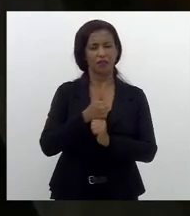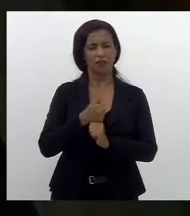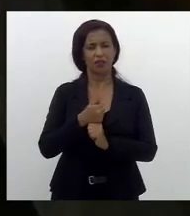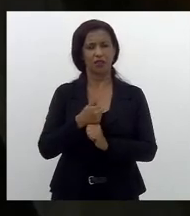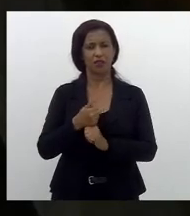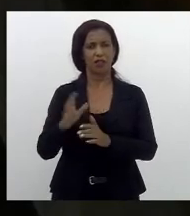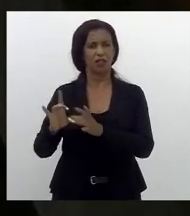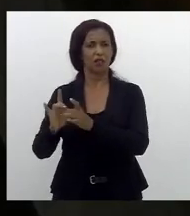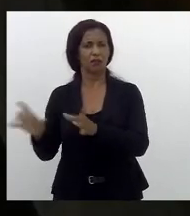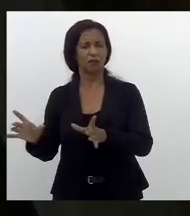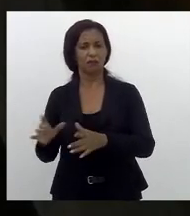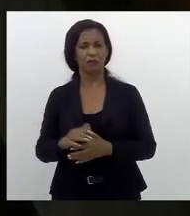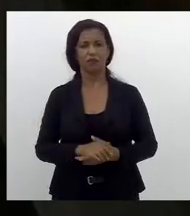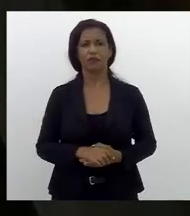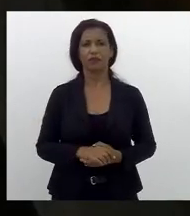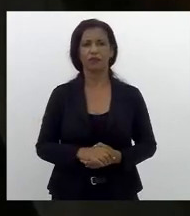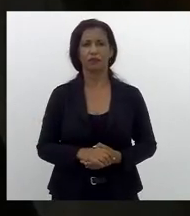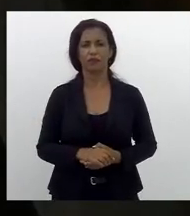e ultraliberal.